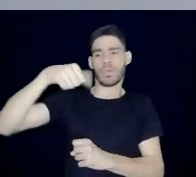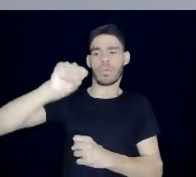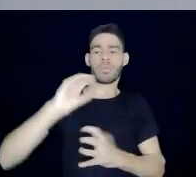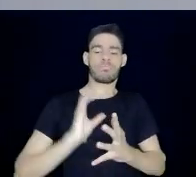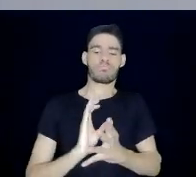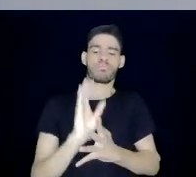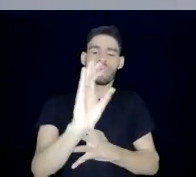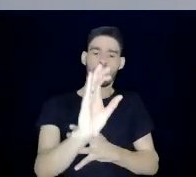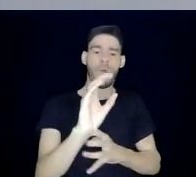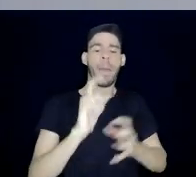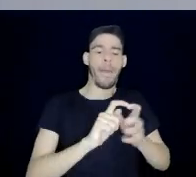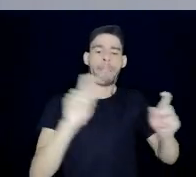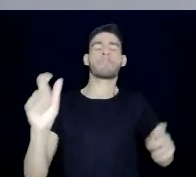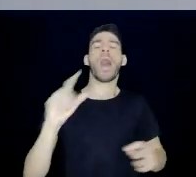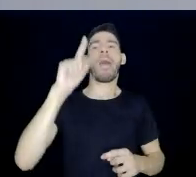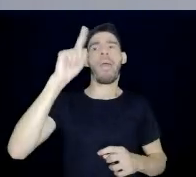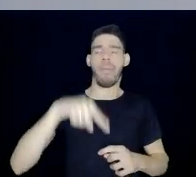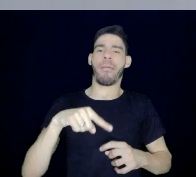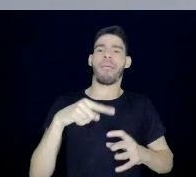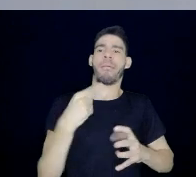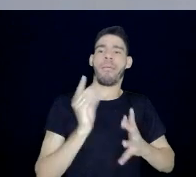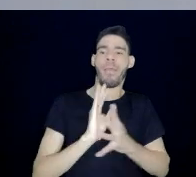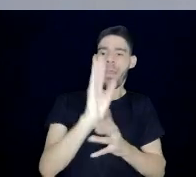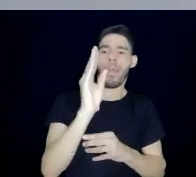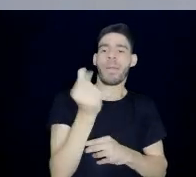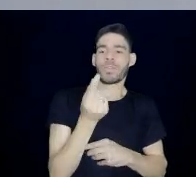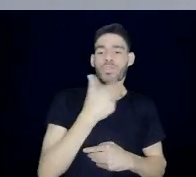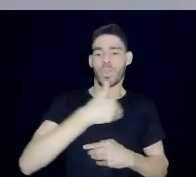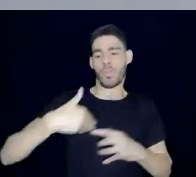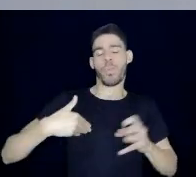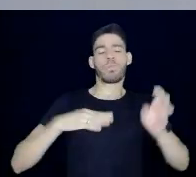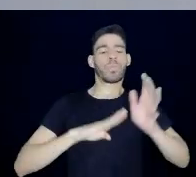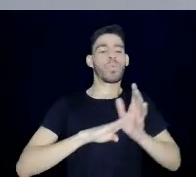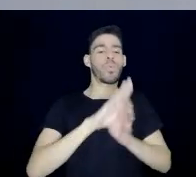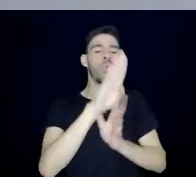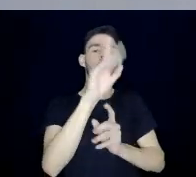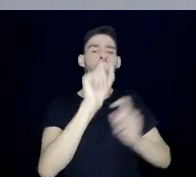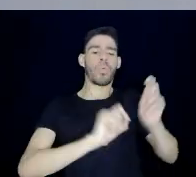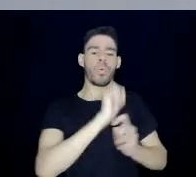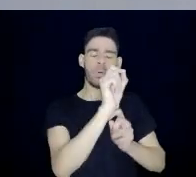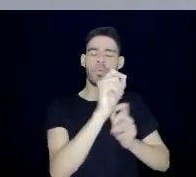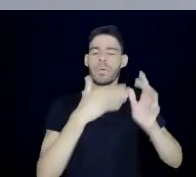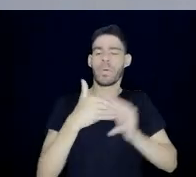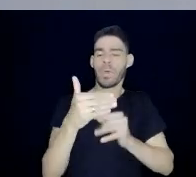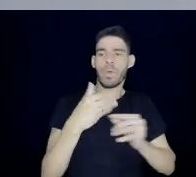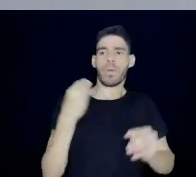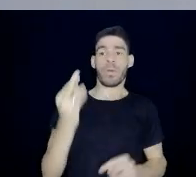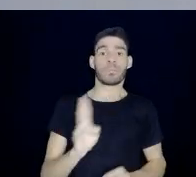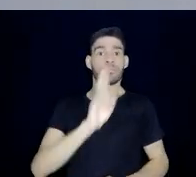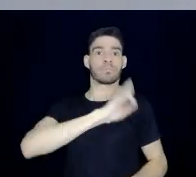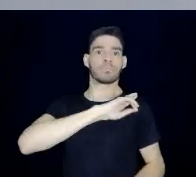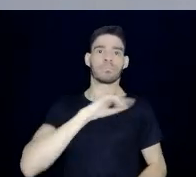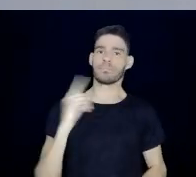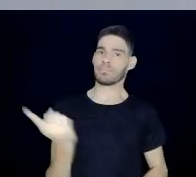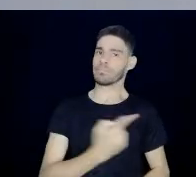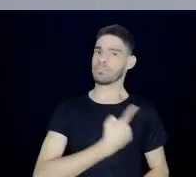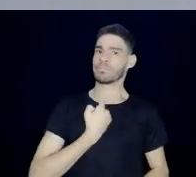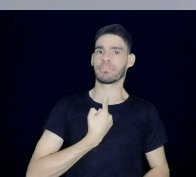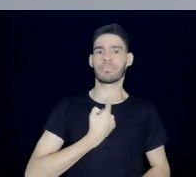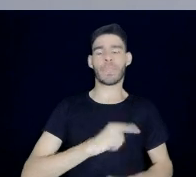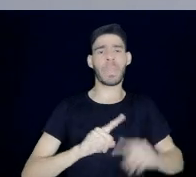foram financiadas majoritariamente com recursos públicos, o que aumenta sobremaneira a nossa